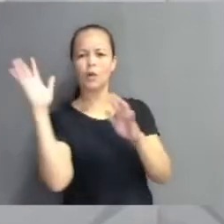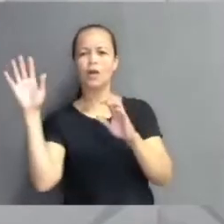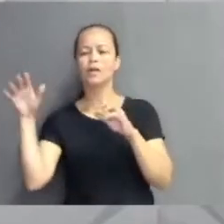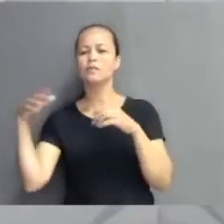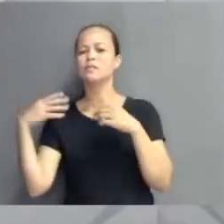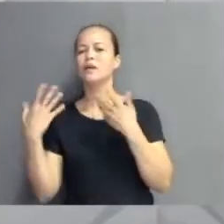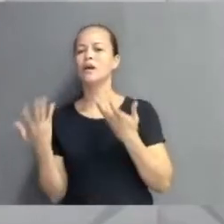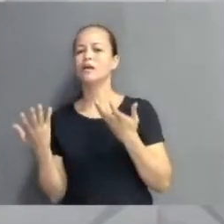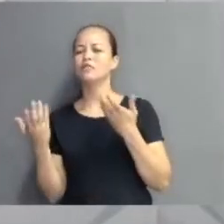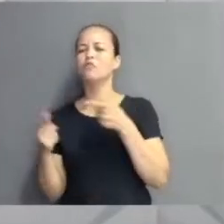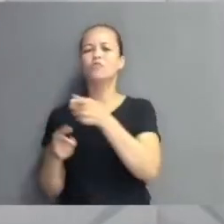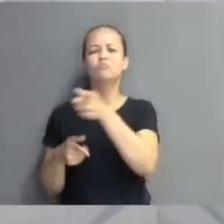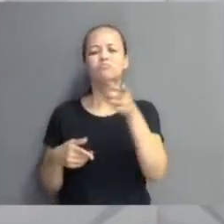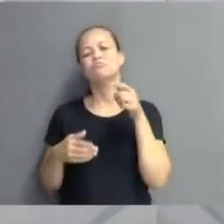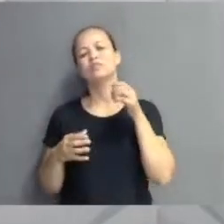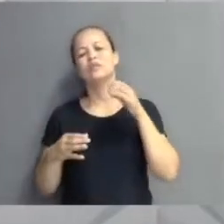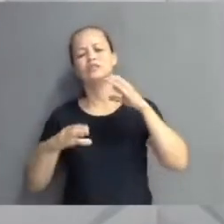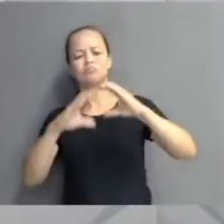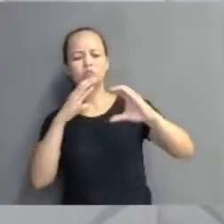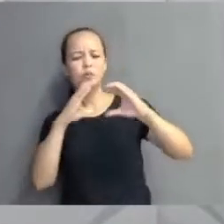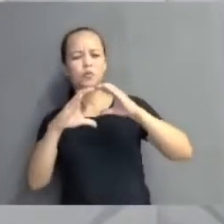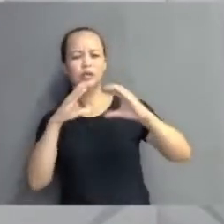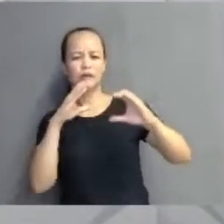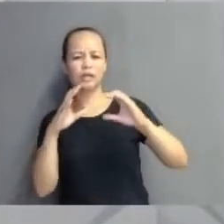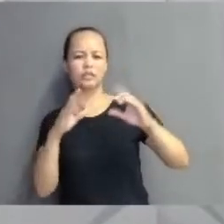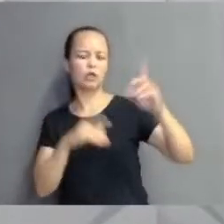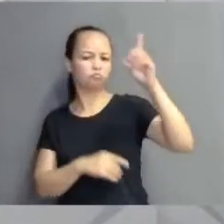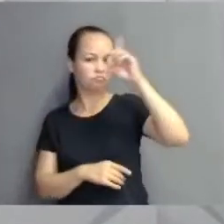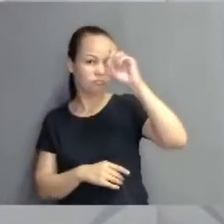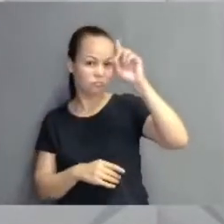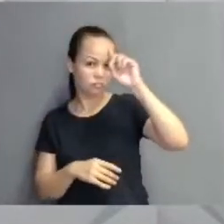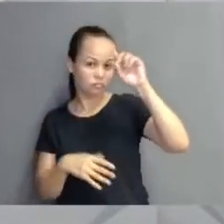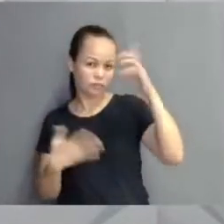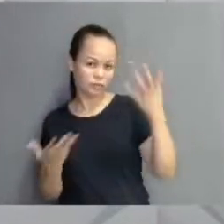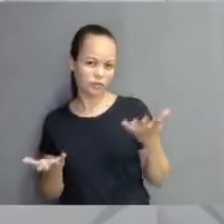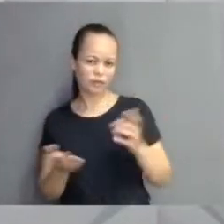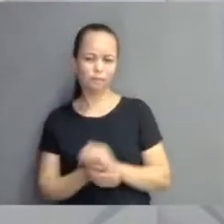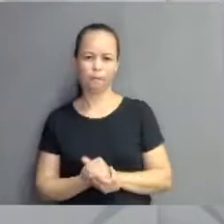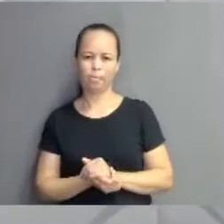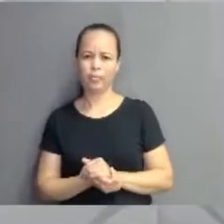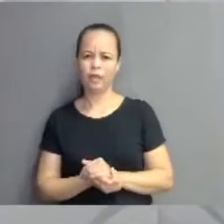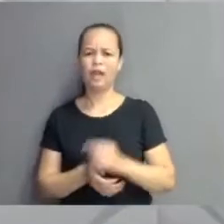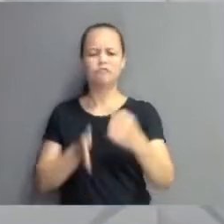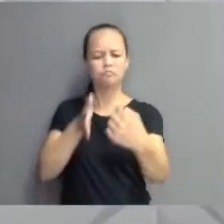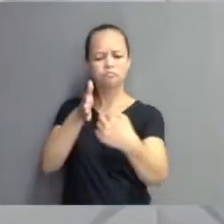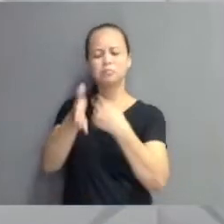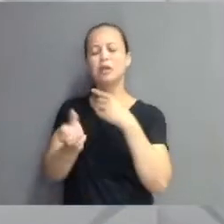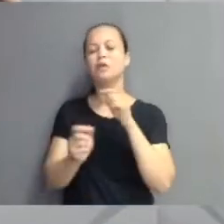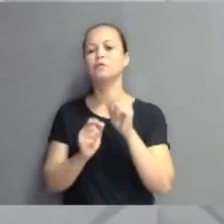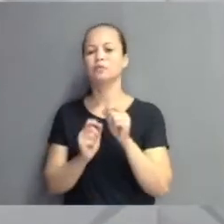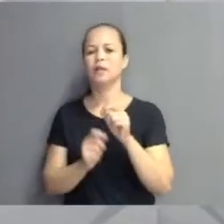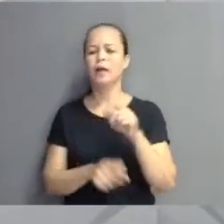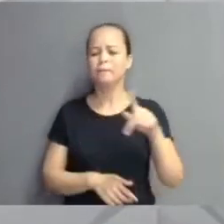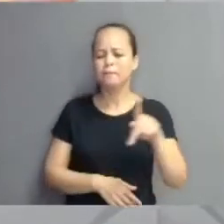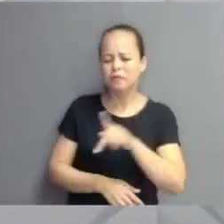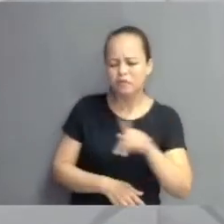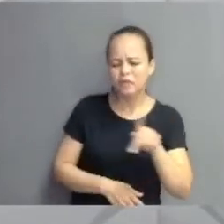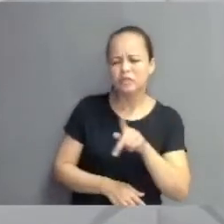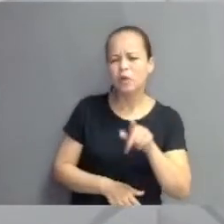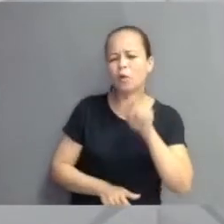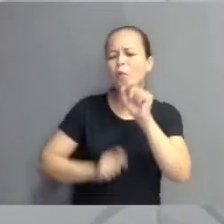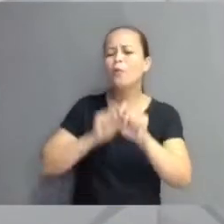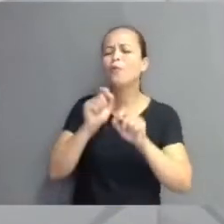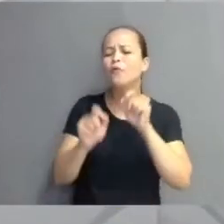você se comunica no seu dia a dia aí você pode me perguntar professora O que é comunicar